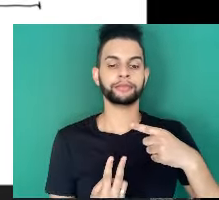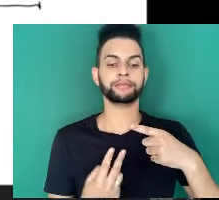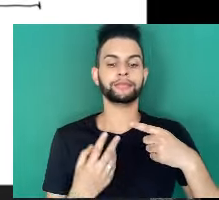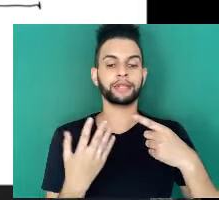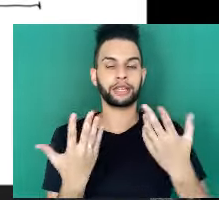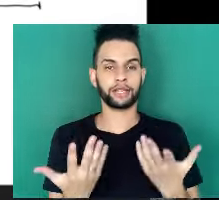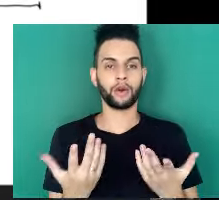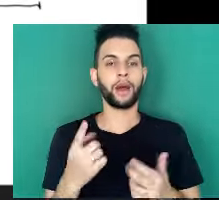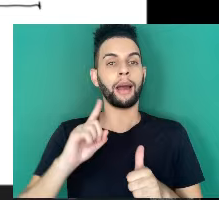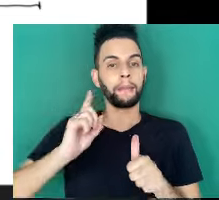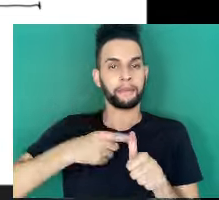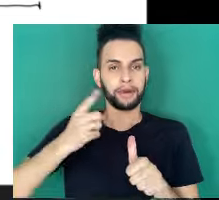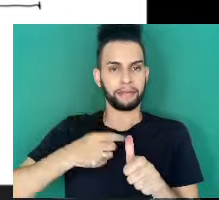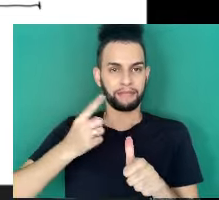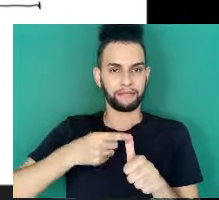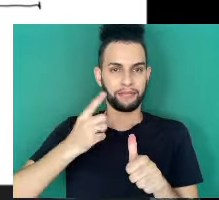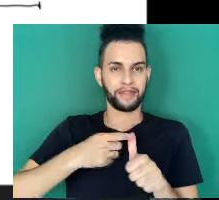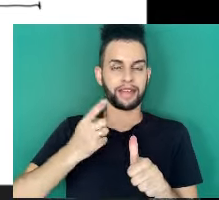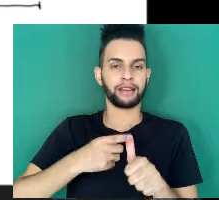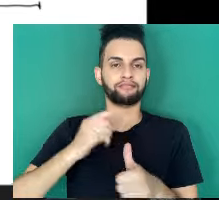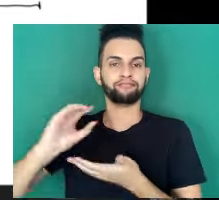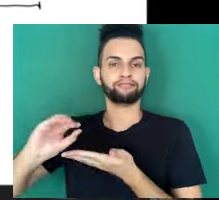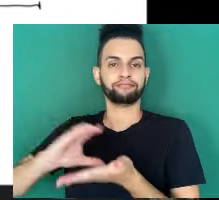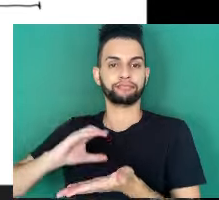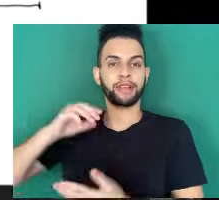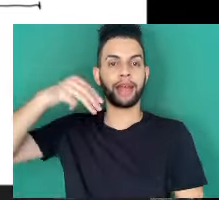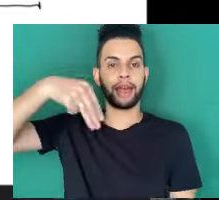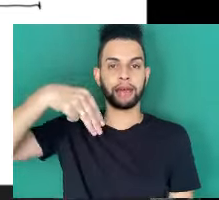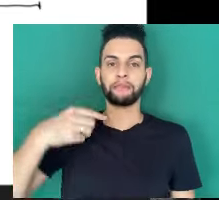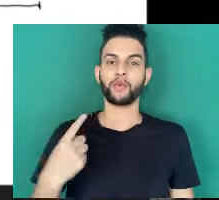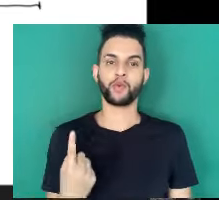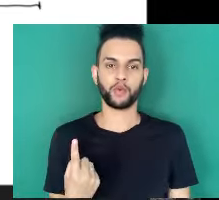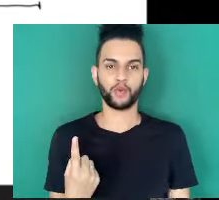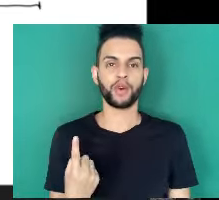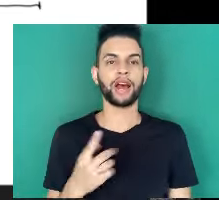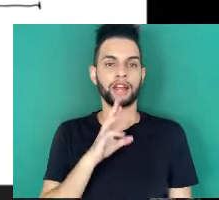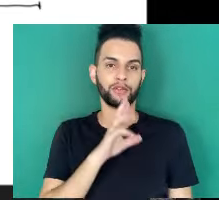Então, esse vai ser o montante acumulado nos primeiros 6 meses.